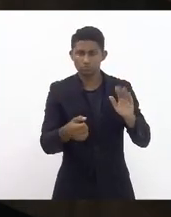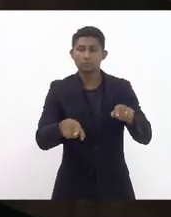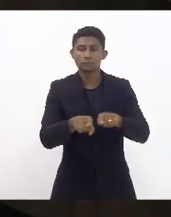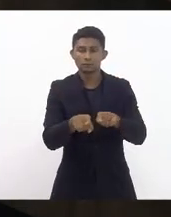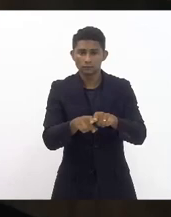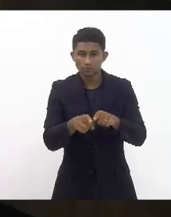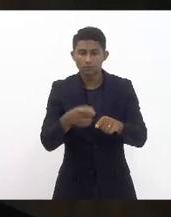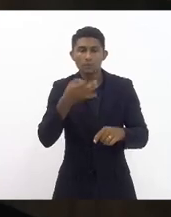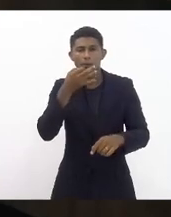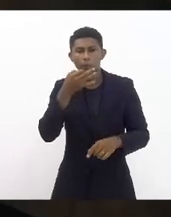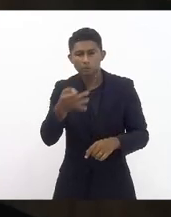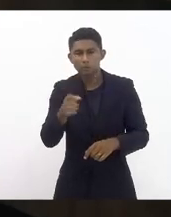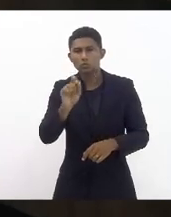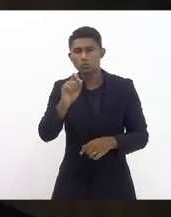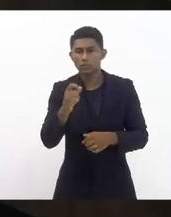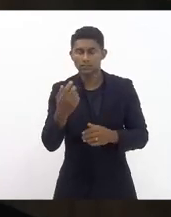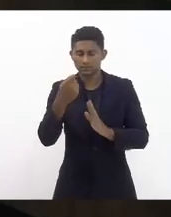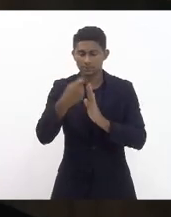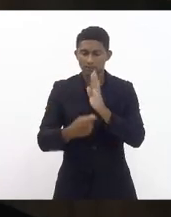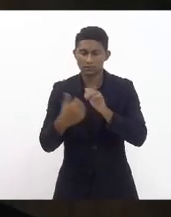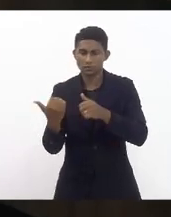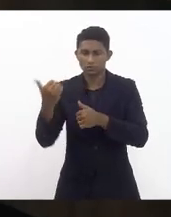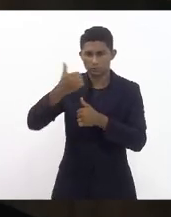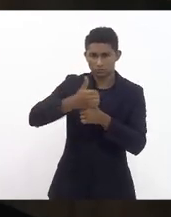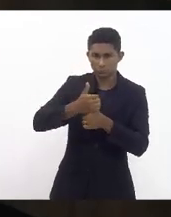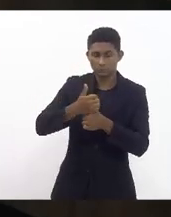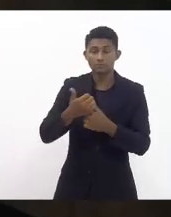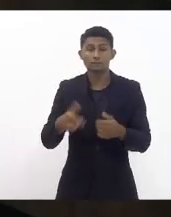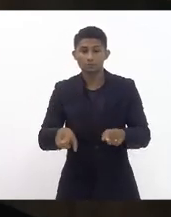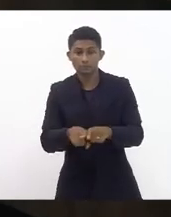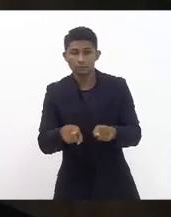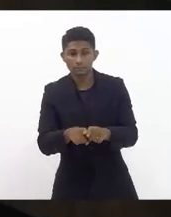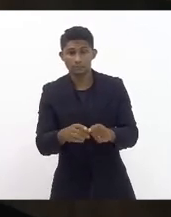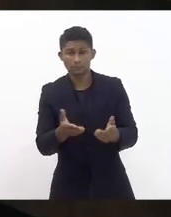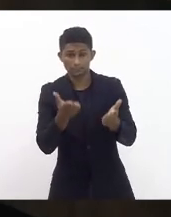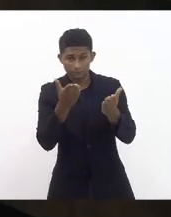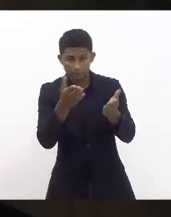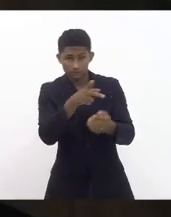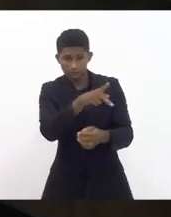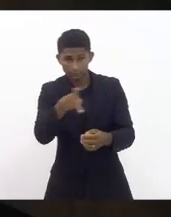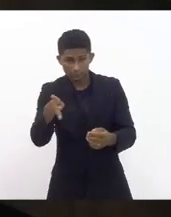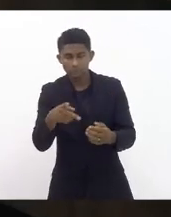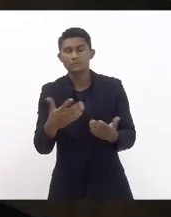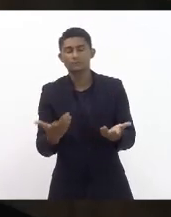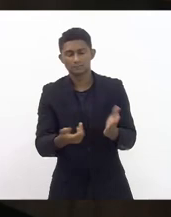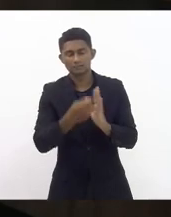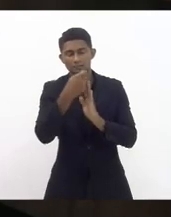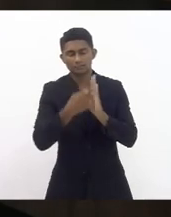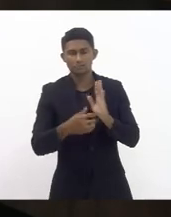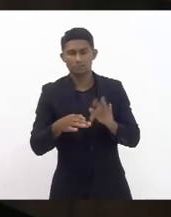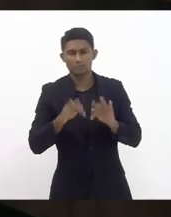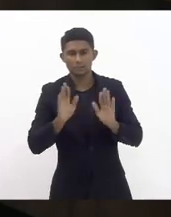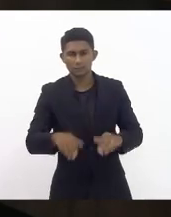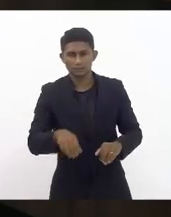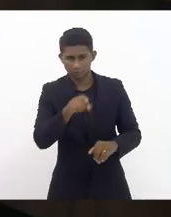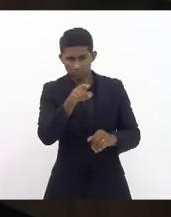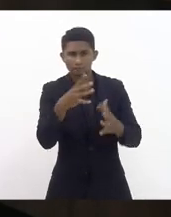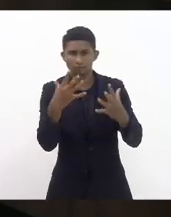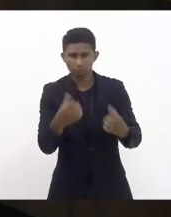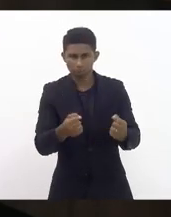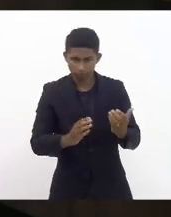por substitutivo, Vossa Excelência aprovou a forma final de